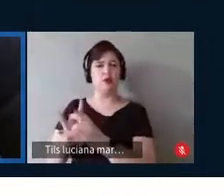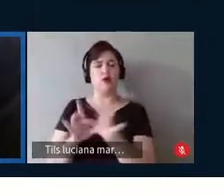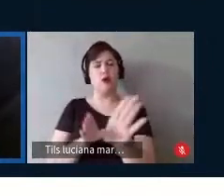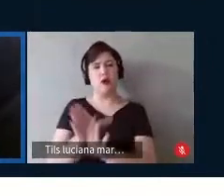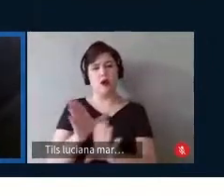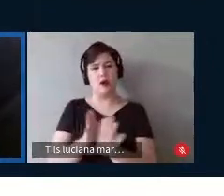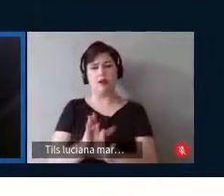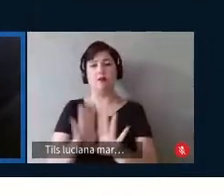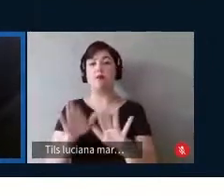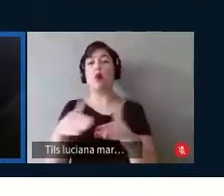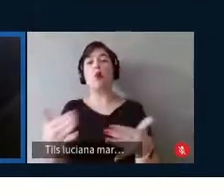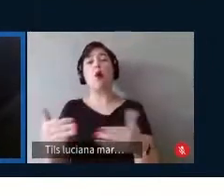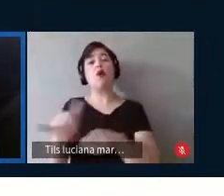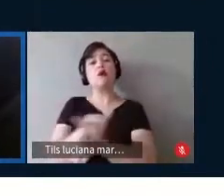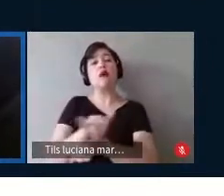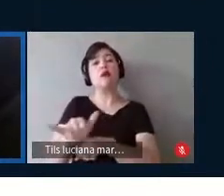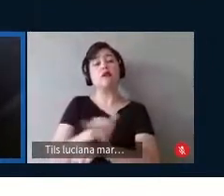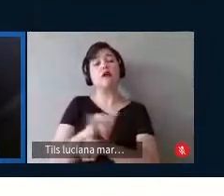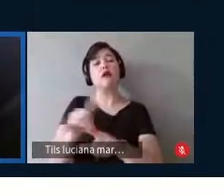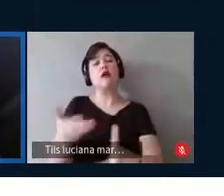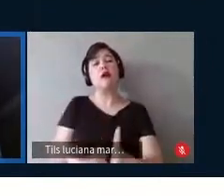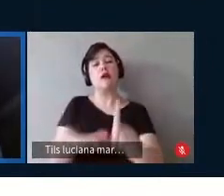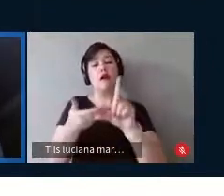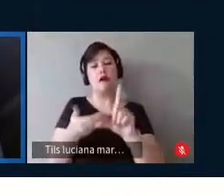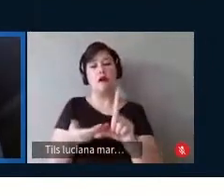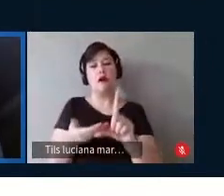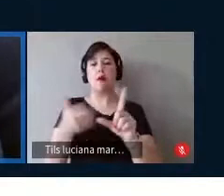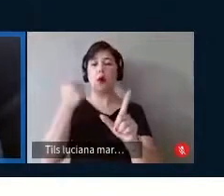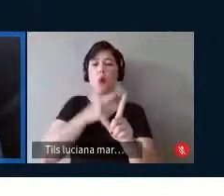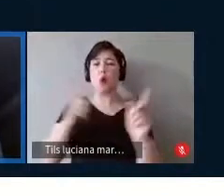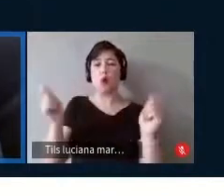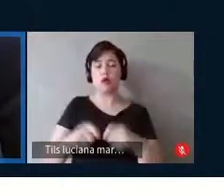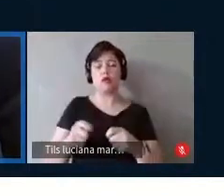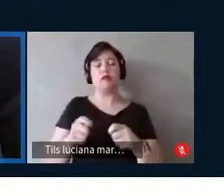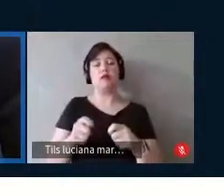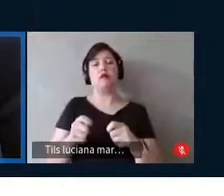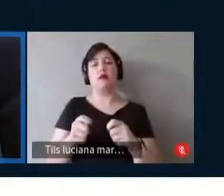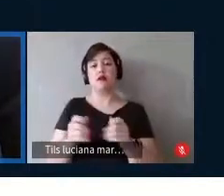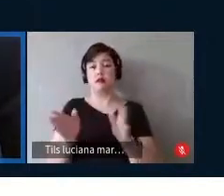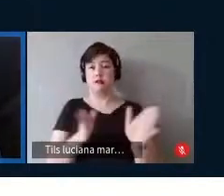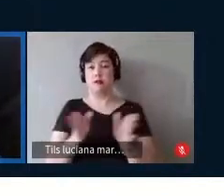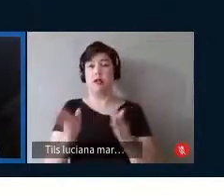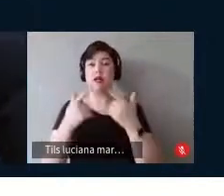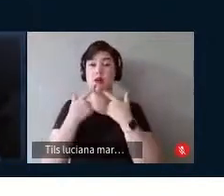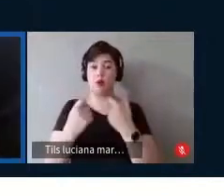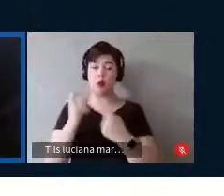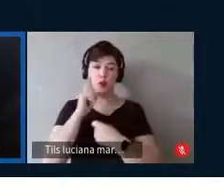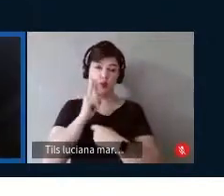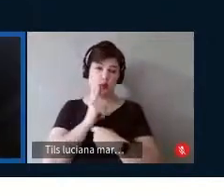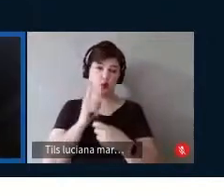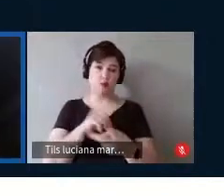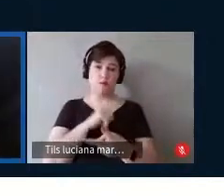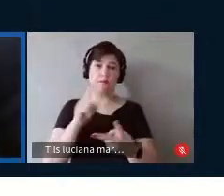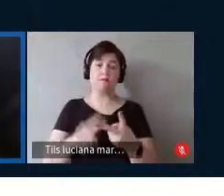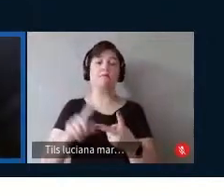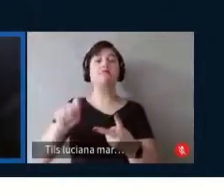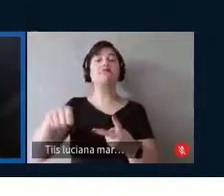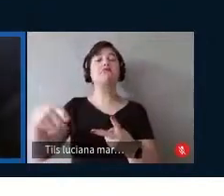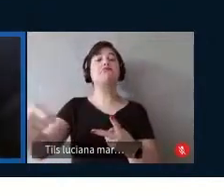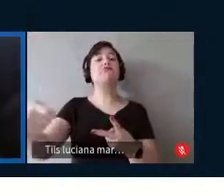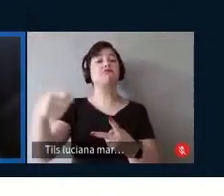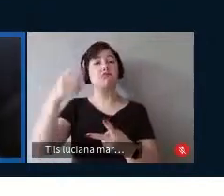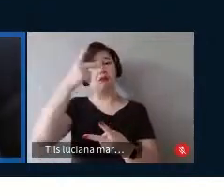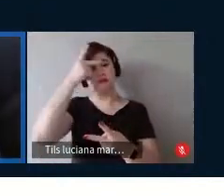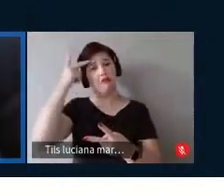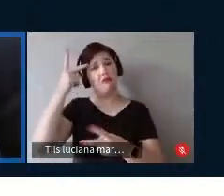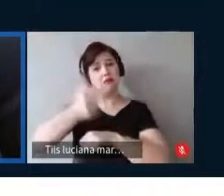são: quais as estratégias da Câmara dos Deputados para garantir a acessibilidade linguística aos surdos? Quem é o profissional intérprete